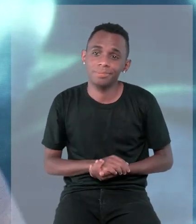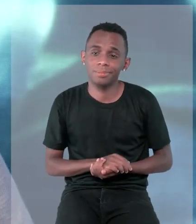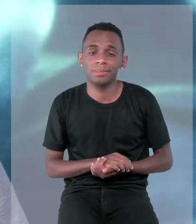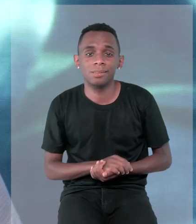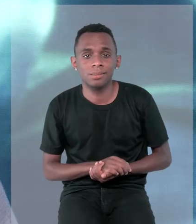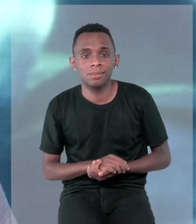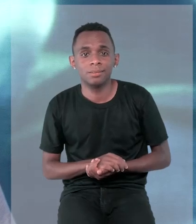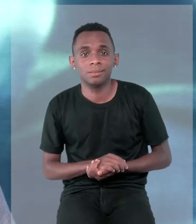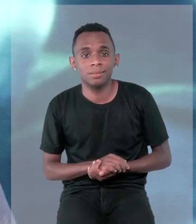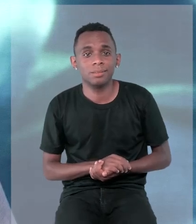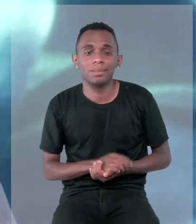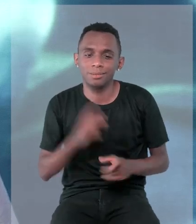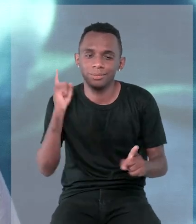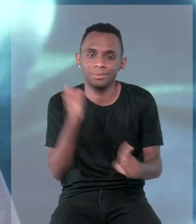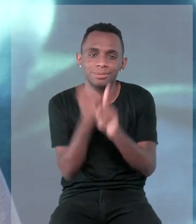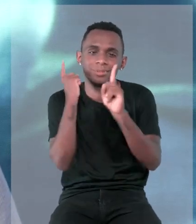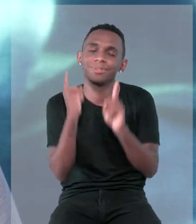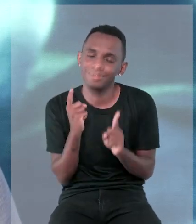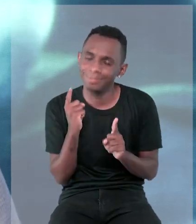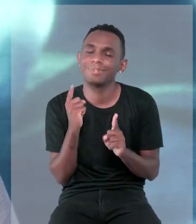Cris, ele matou a charada